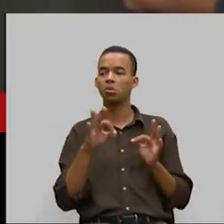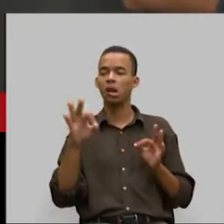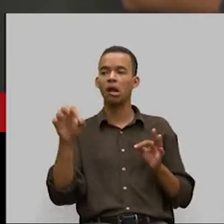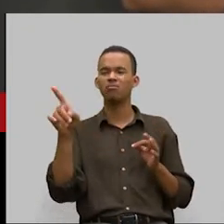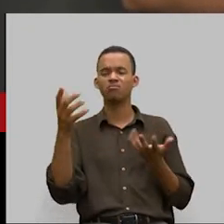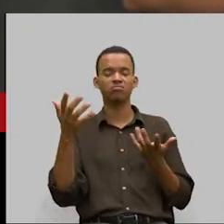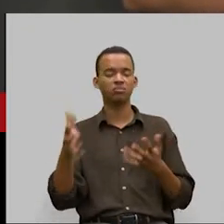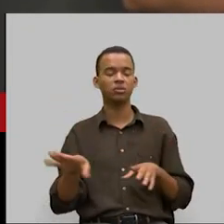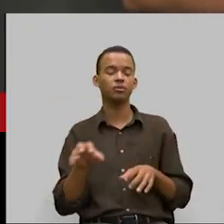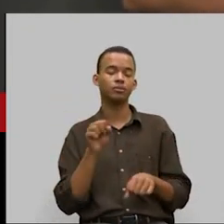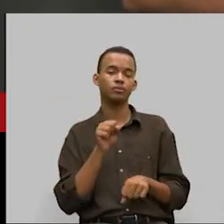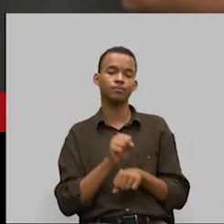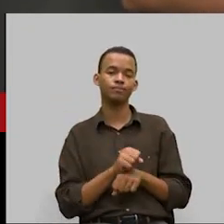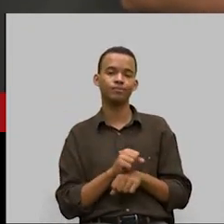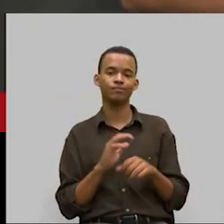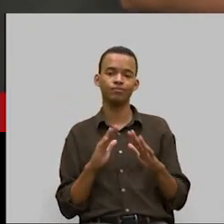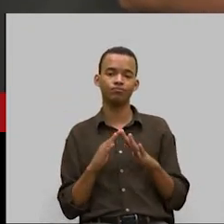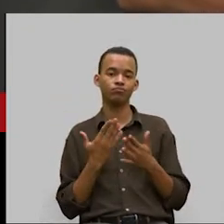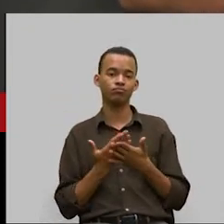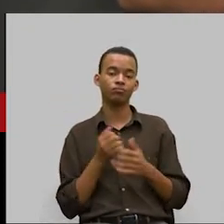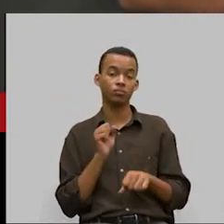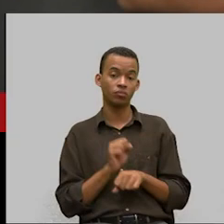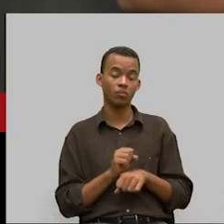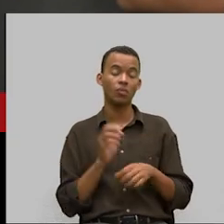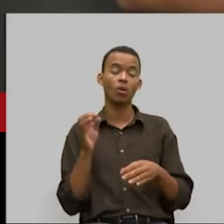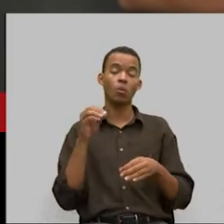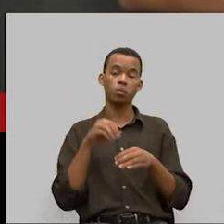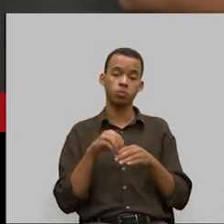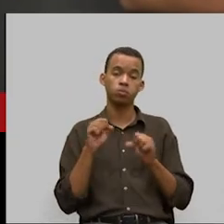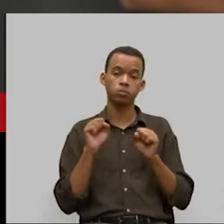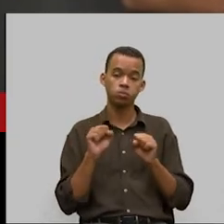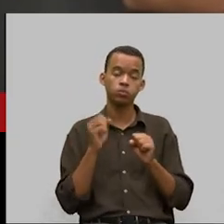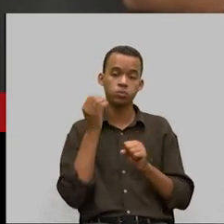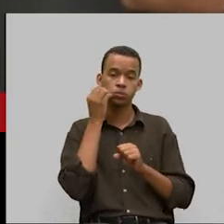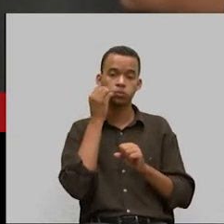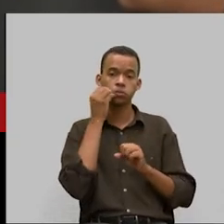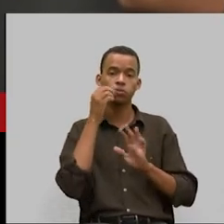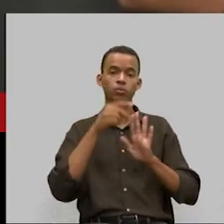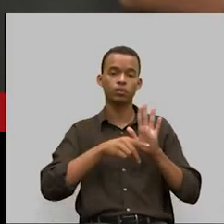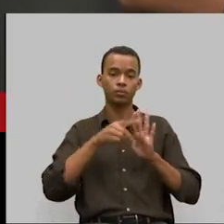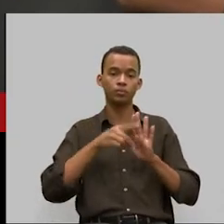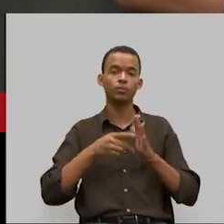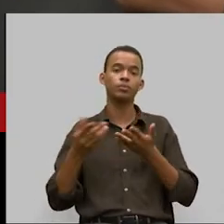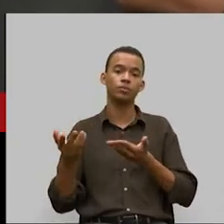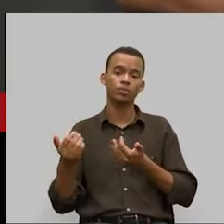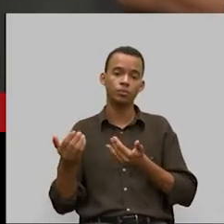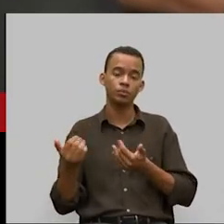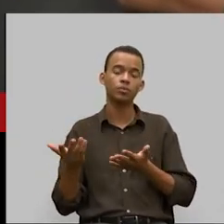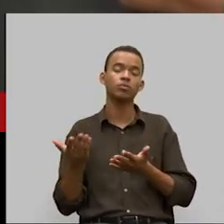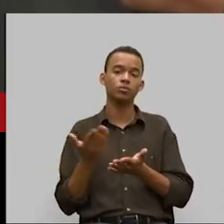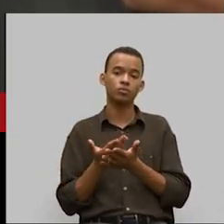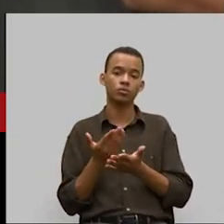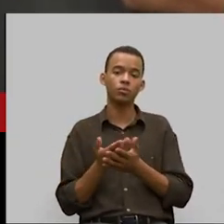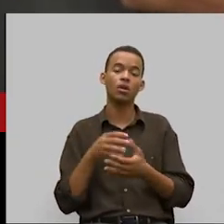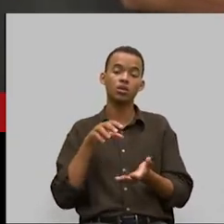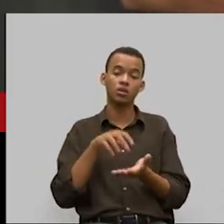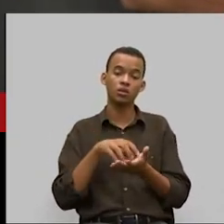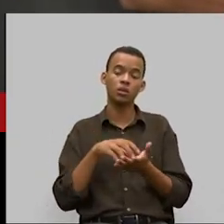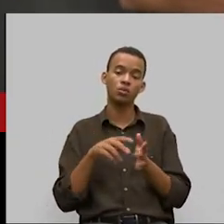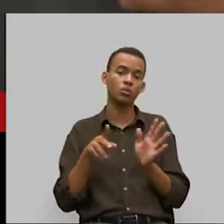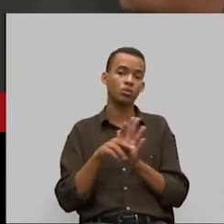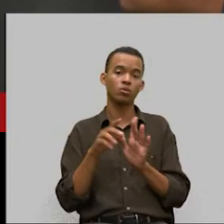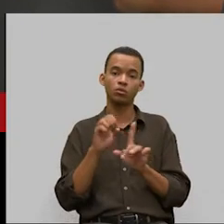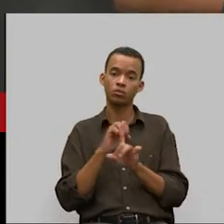ele poderia estar lá pode ter projetos culturais da escola a escola pode ser um Centro Comunitário e a